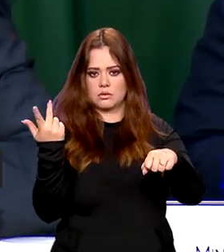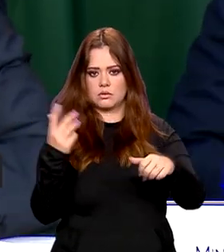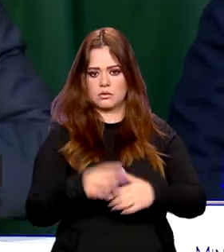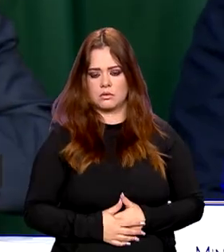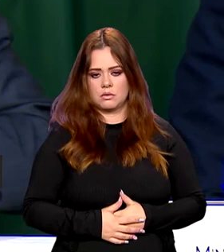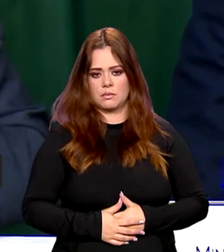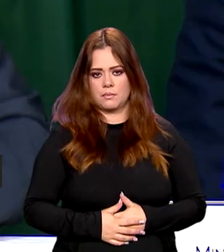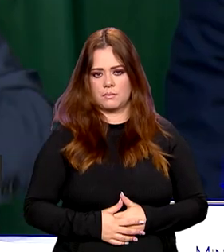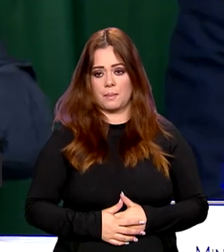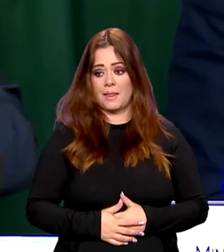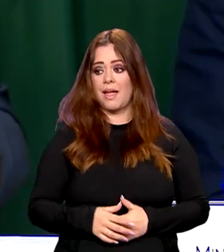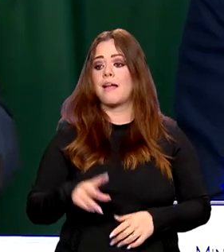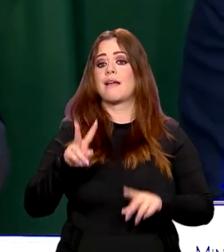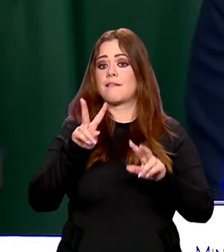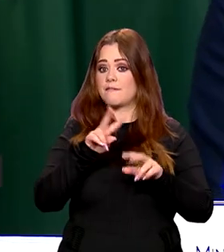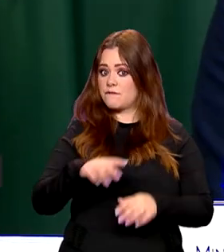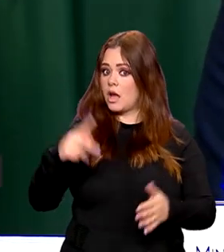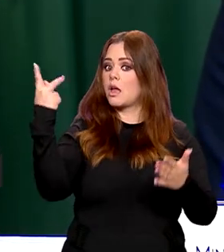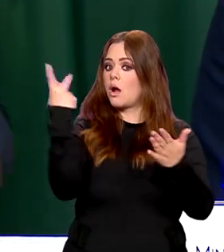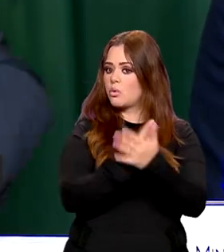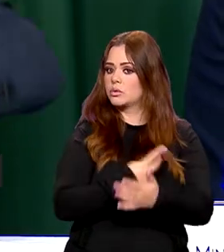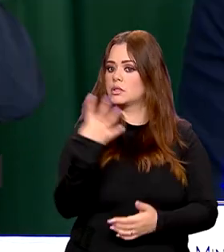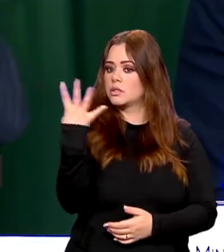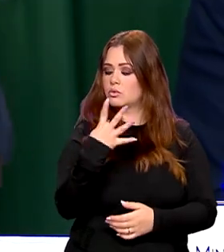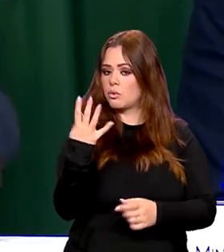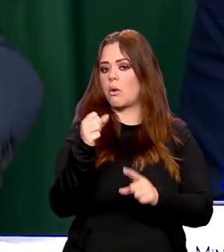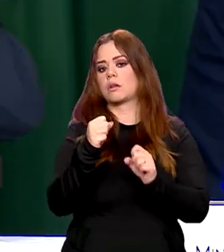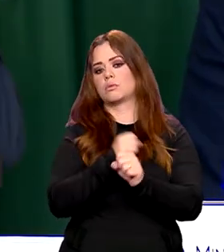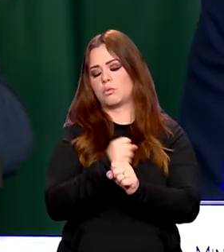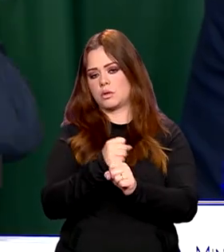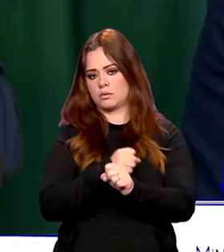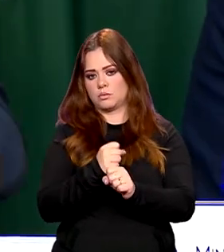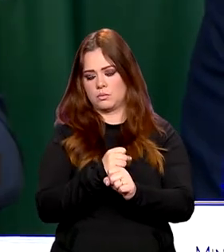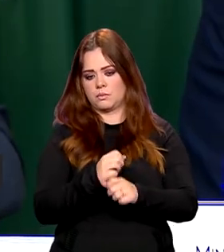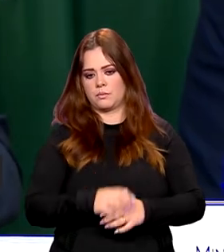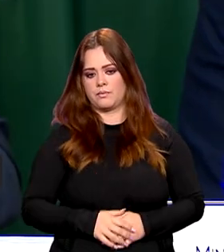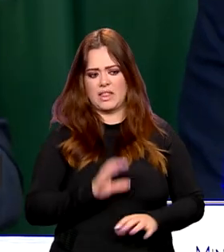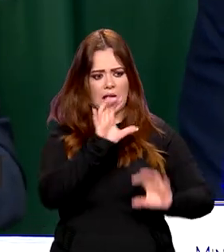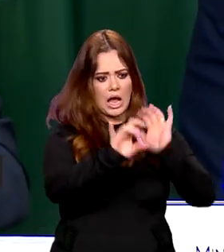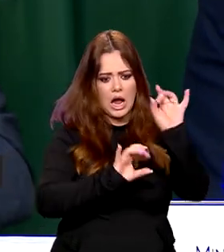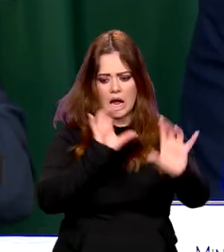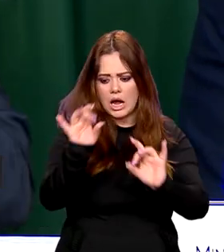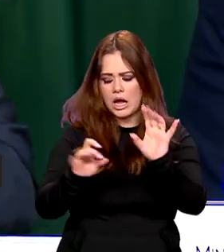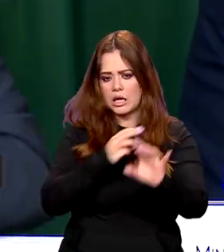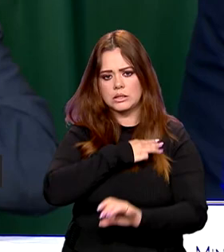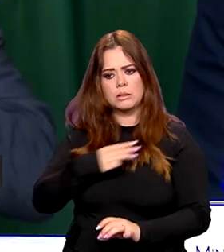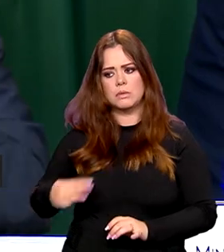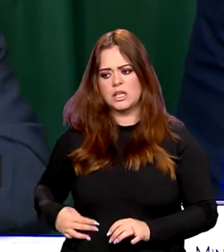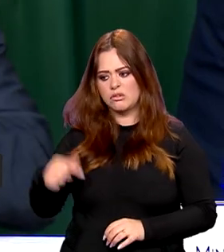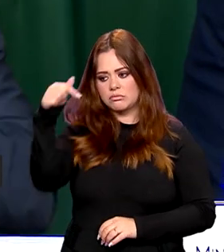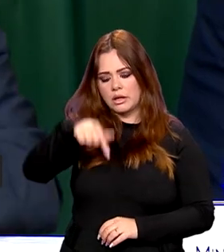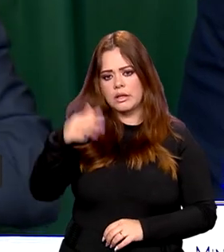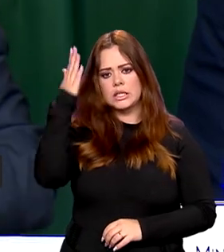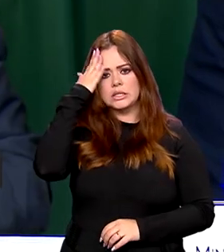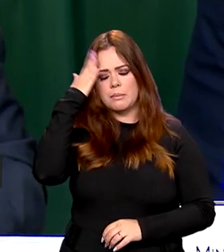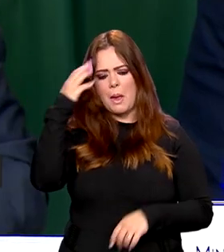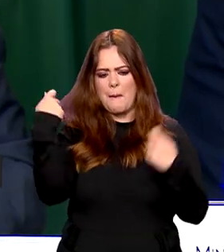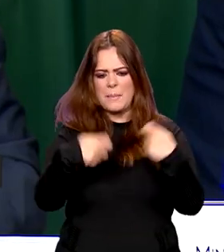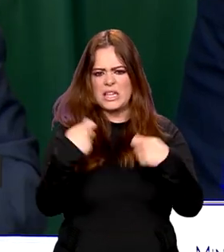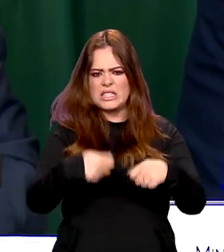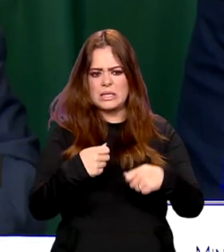isso vai acontecer nesses próximos 4 anos. Cada ministro que está aqui sabe, é preciso parar de